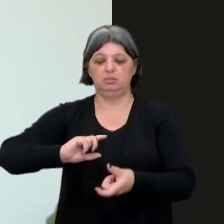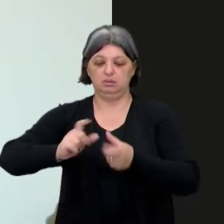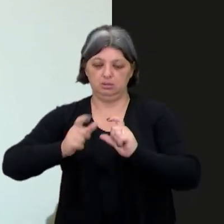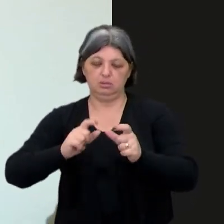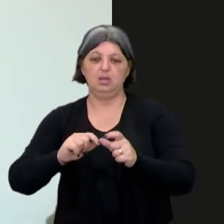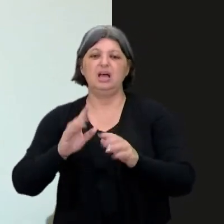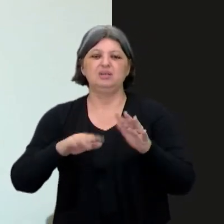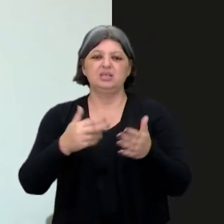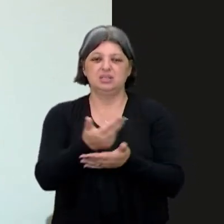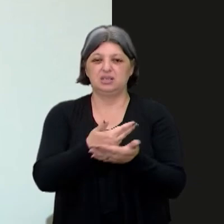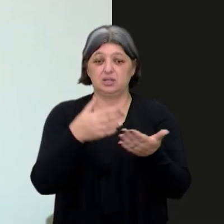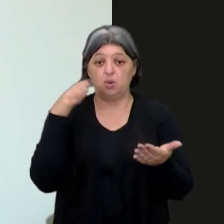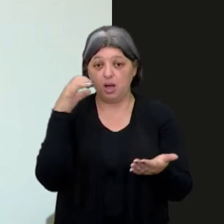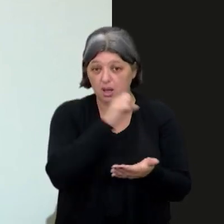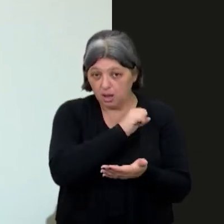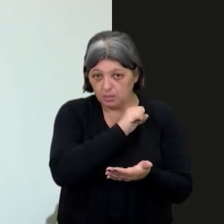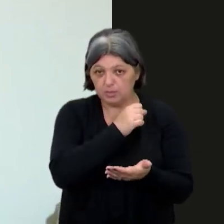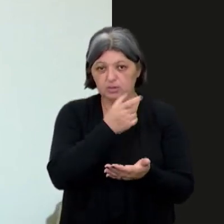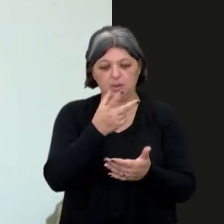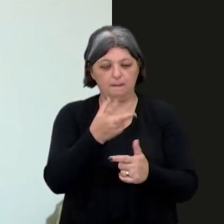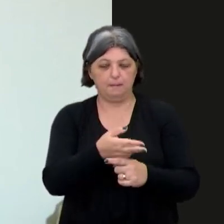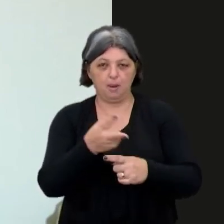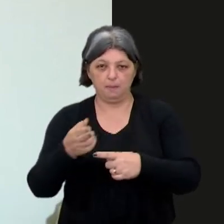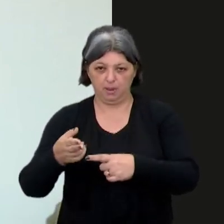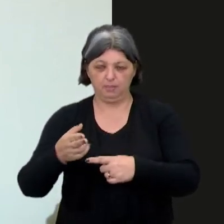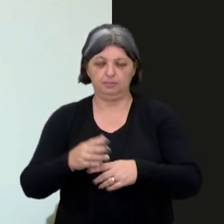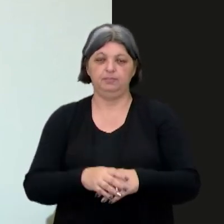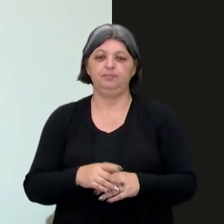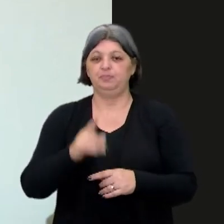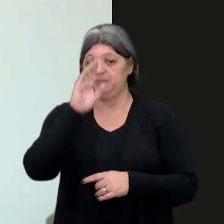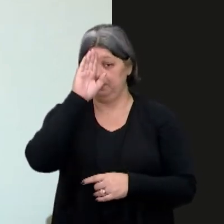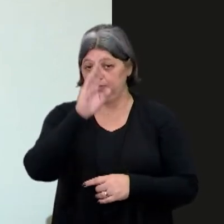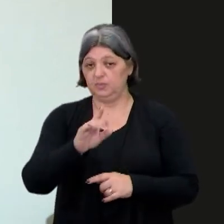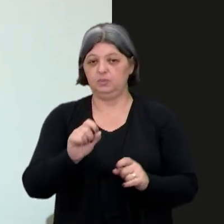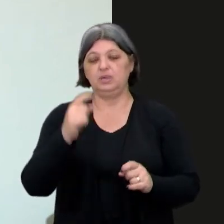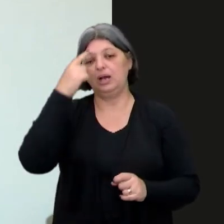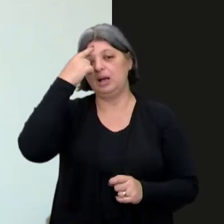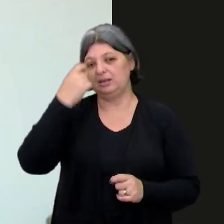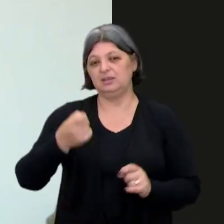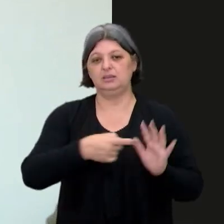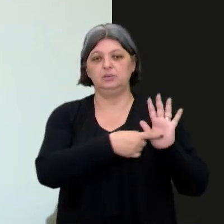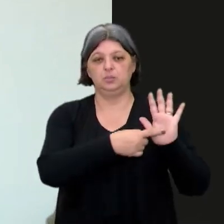bem rápidos, ou são recortes de fotos e tal, mas o que vale principalmente ali é a ideia que